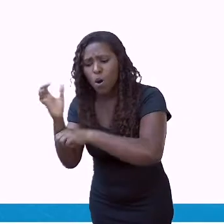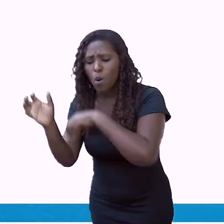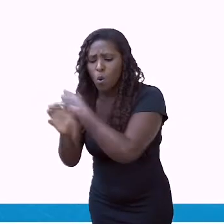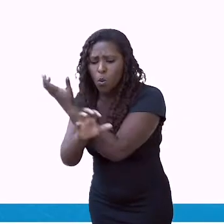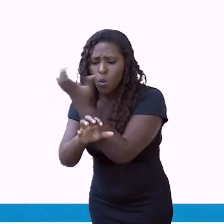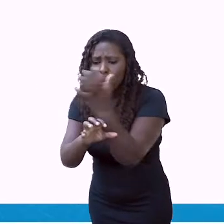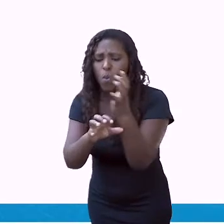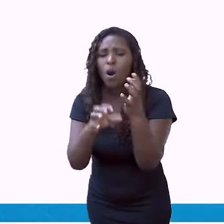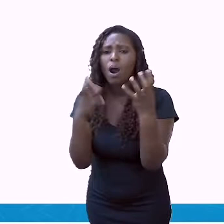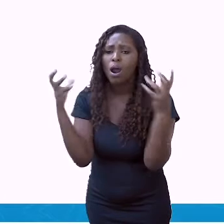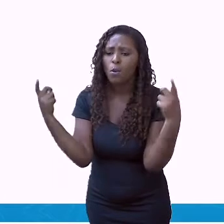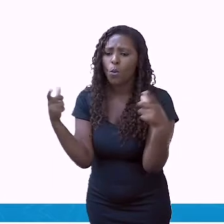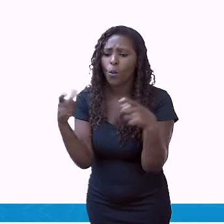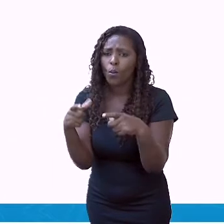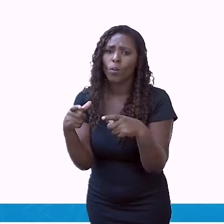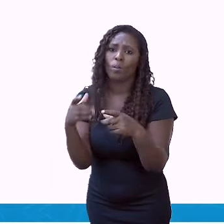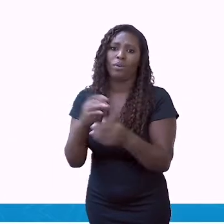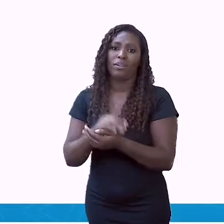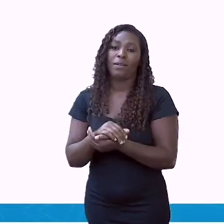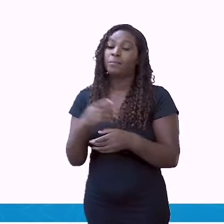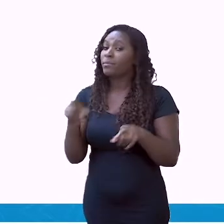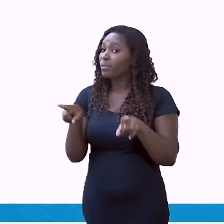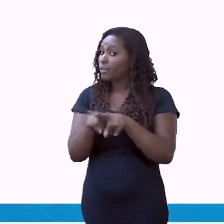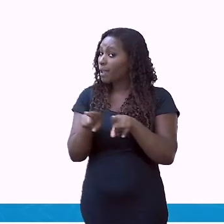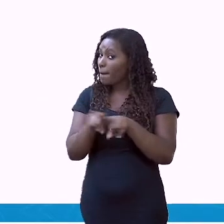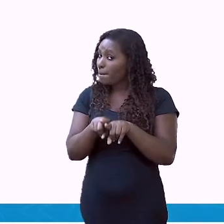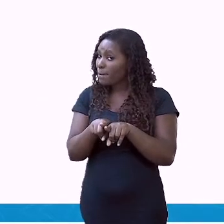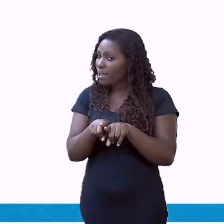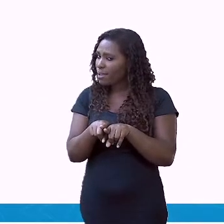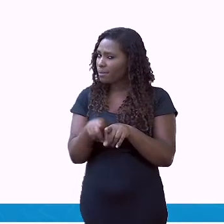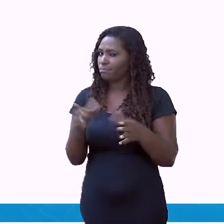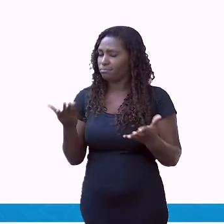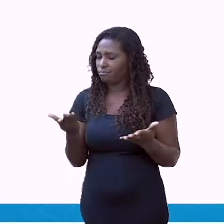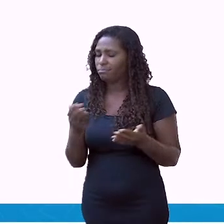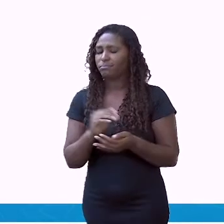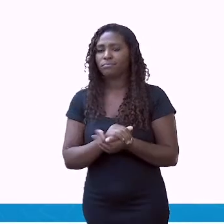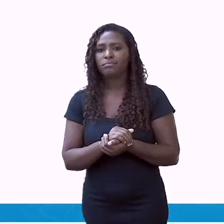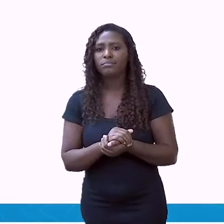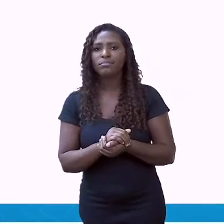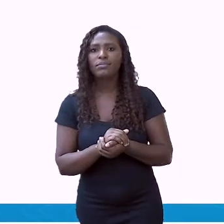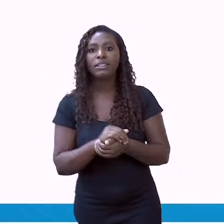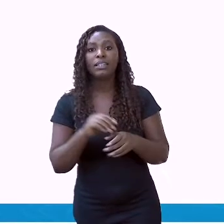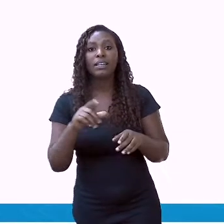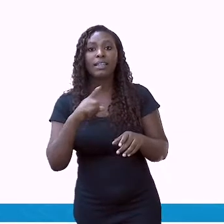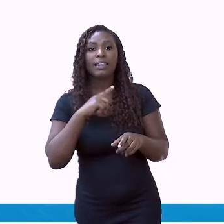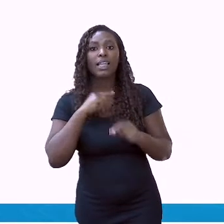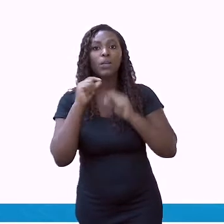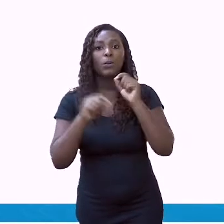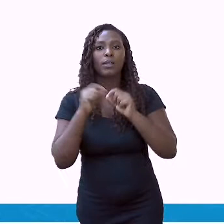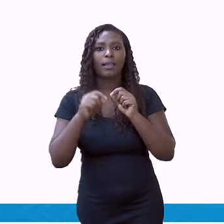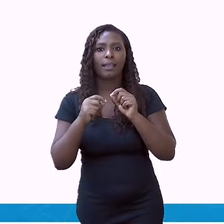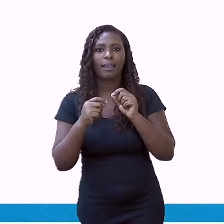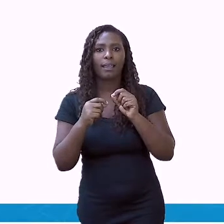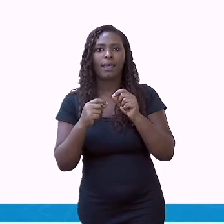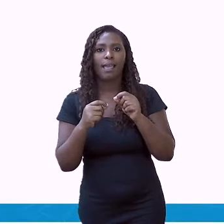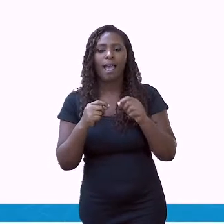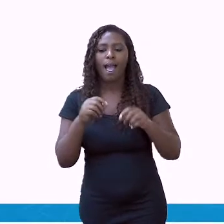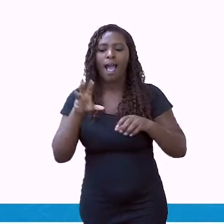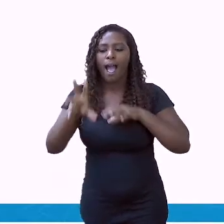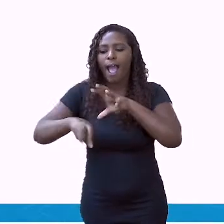ilegalmente. Há um grande problema aí. Porque essa exploração ilegal, e que muitas das vezes